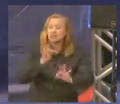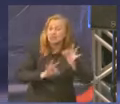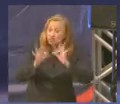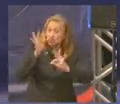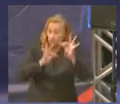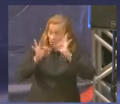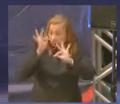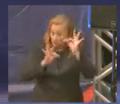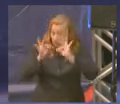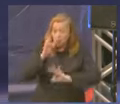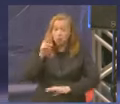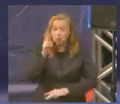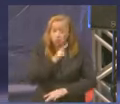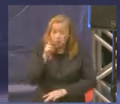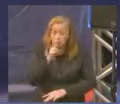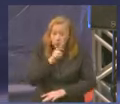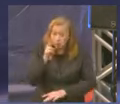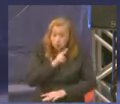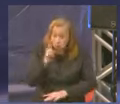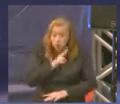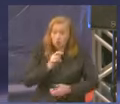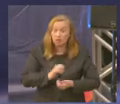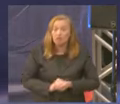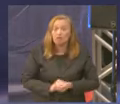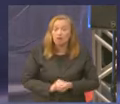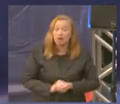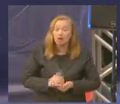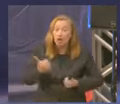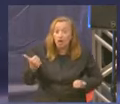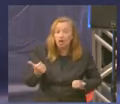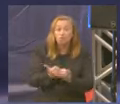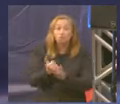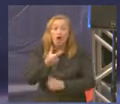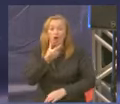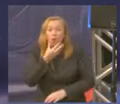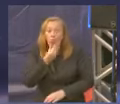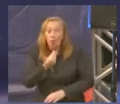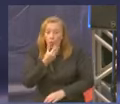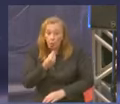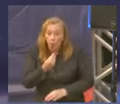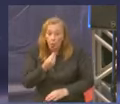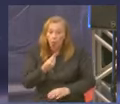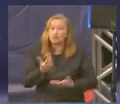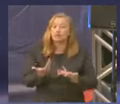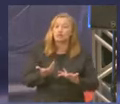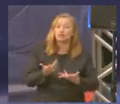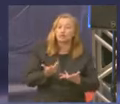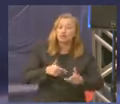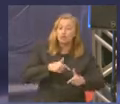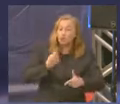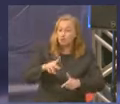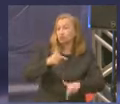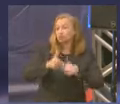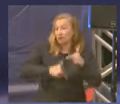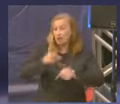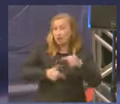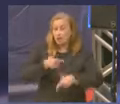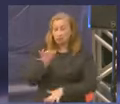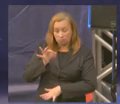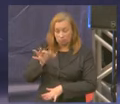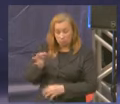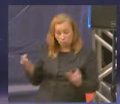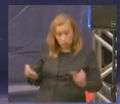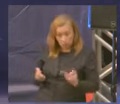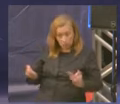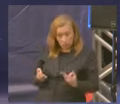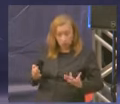tecnologias emergentes, elas vão ajudar o homem a executar suas tarefas de maneira ótima.